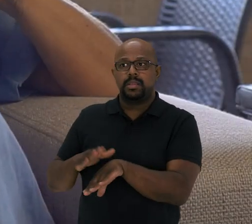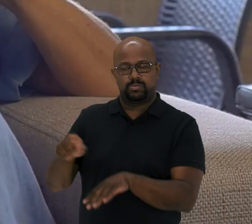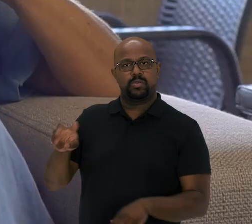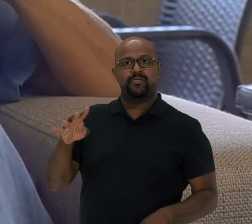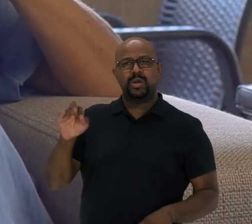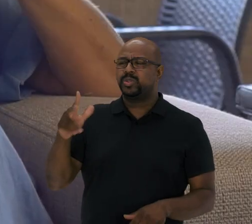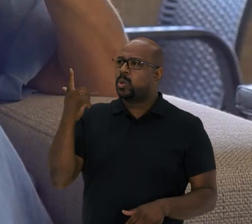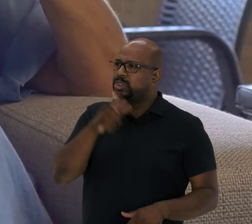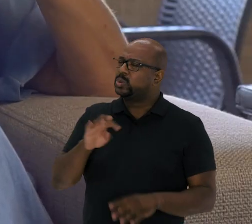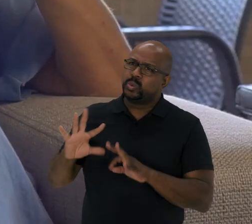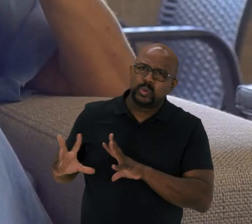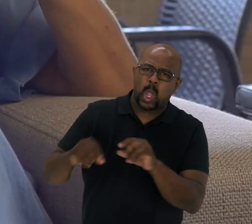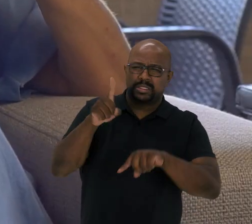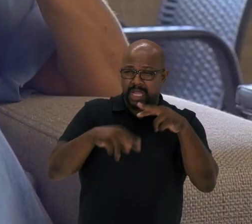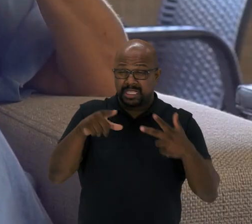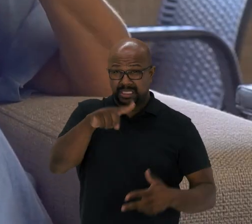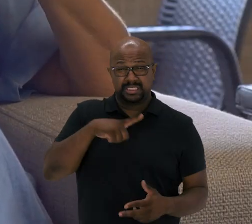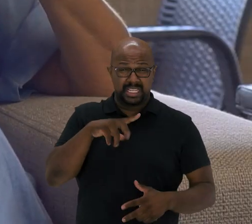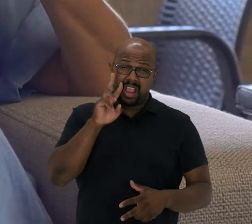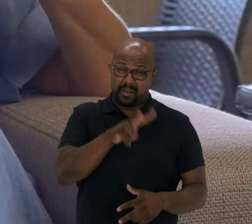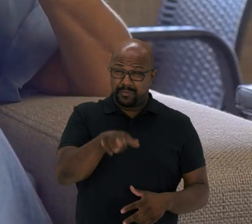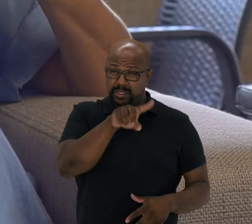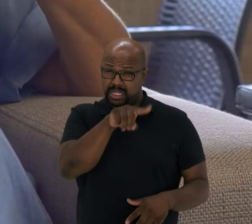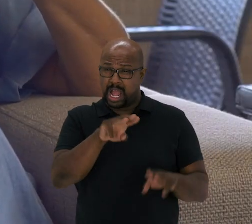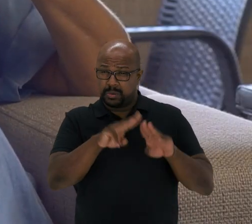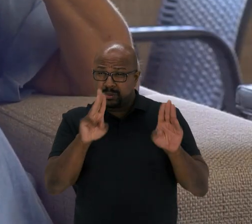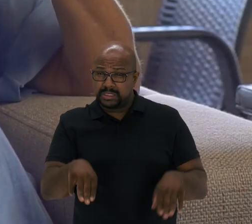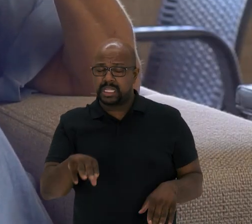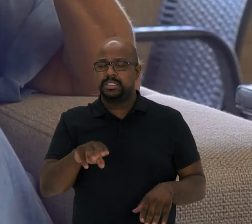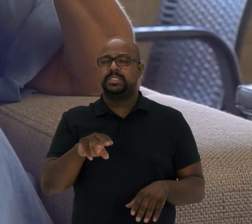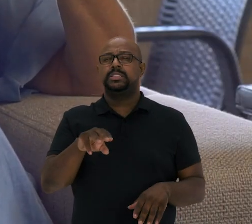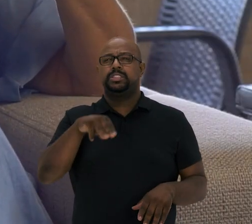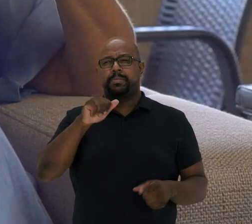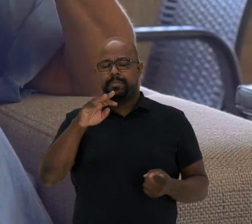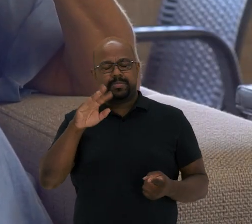conseguiu todos os fósseis que vocês devem ter visto lá no Museu de São